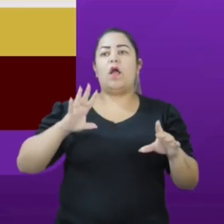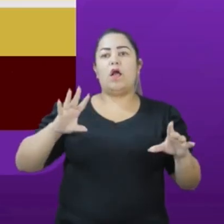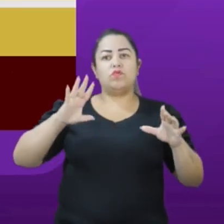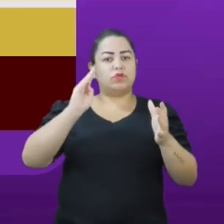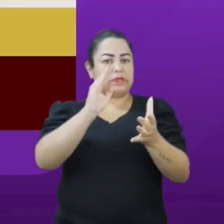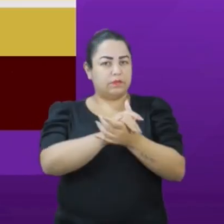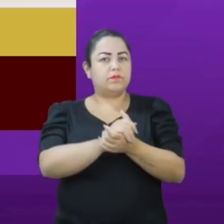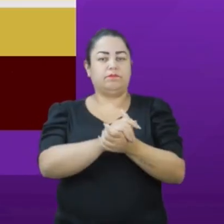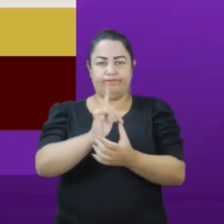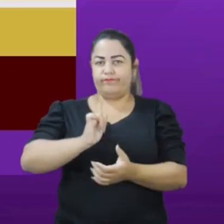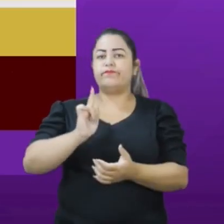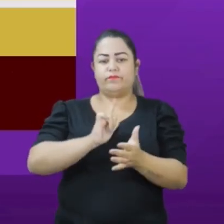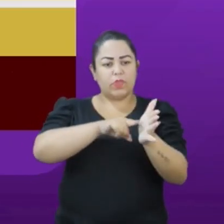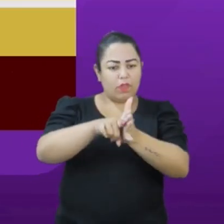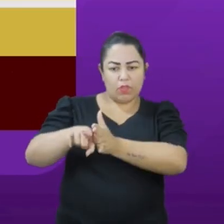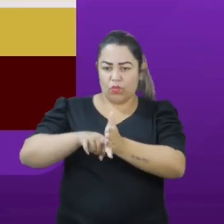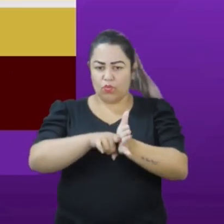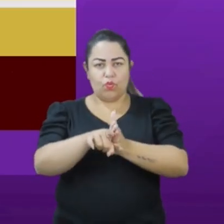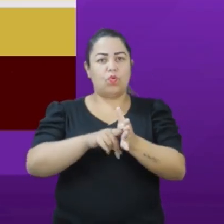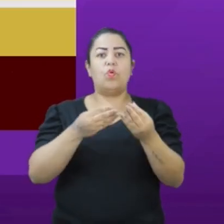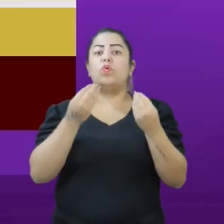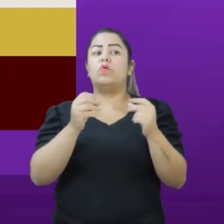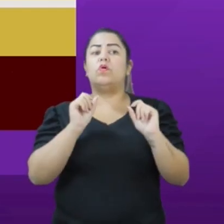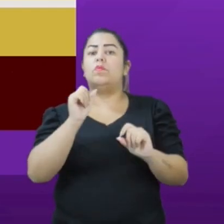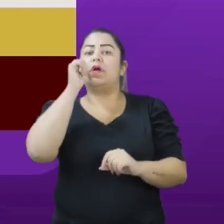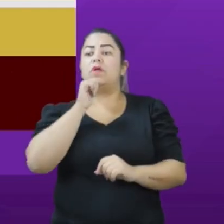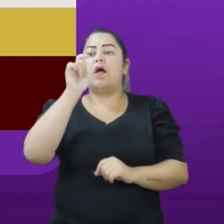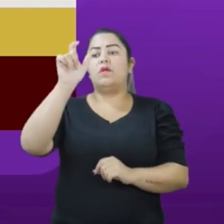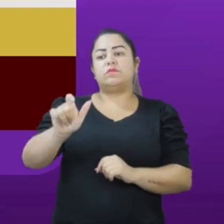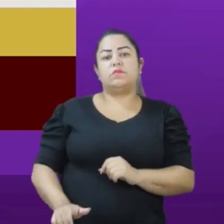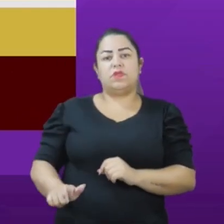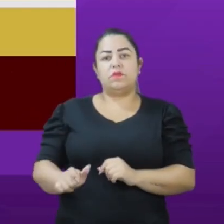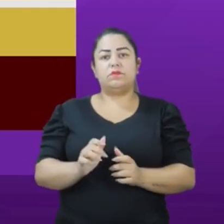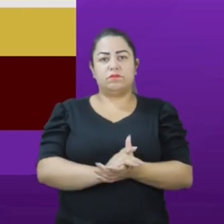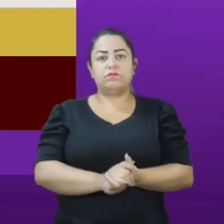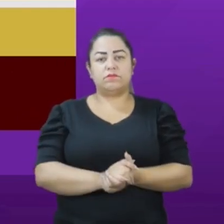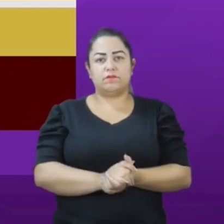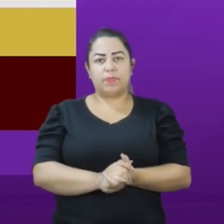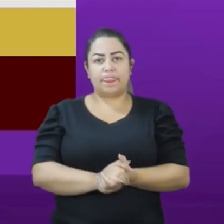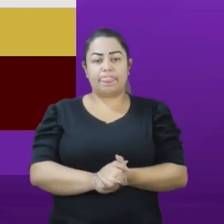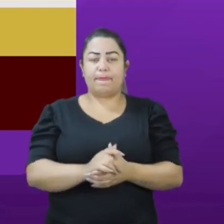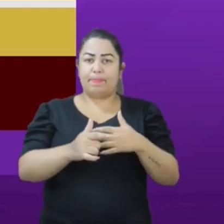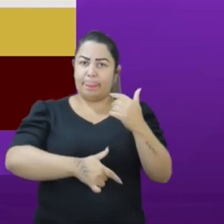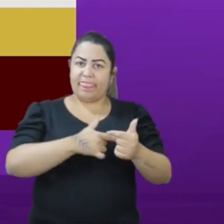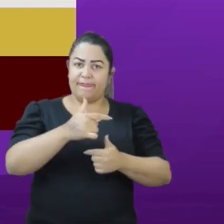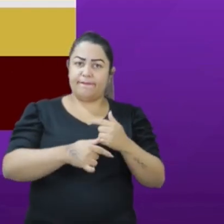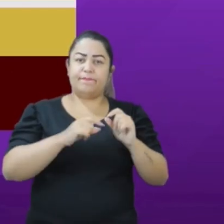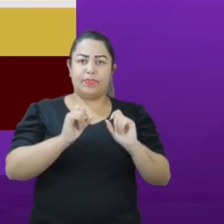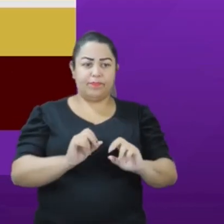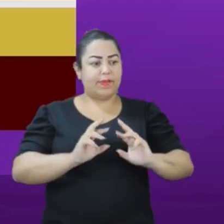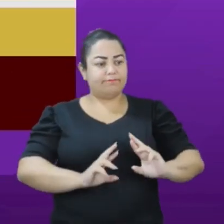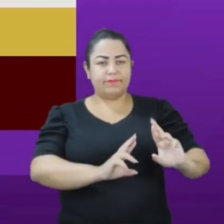E isso também tem que ser verificado e analisado, né, como é que essas mulheres estão sendo tratadas. Então, um protocolo com